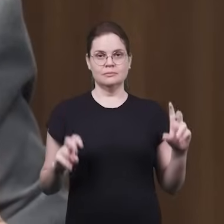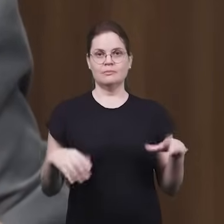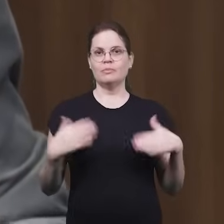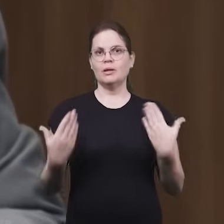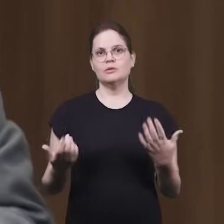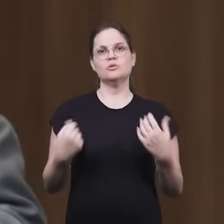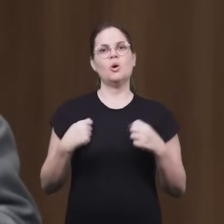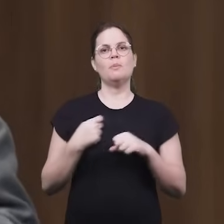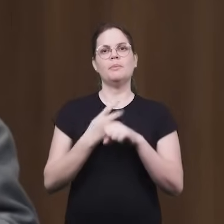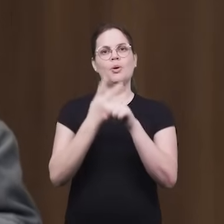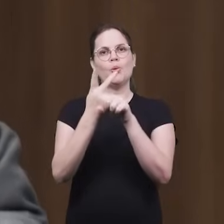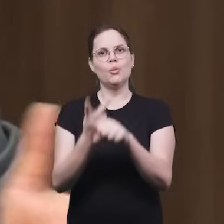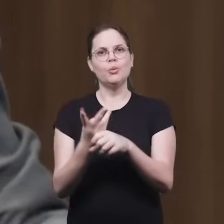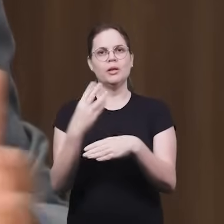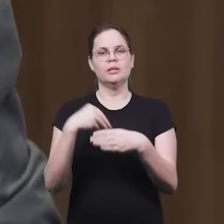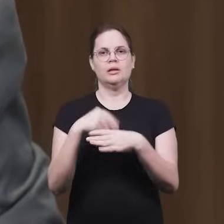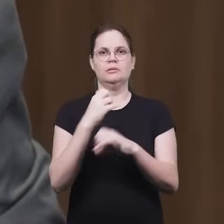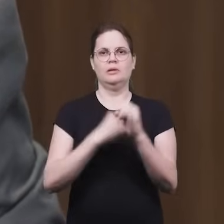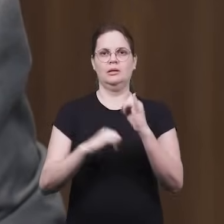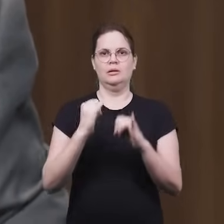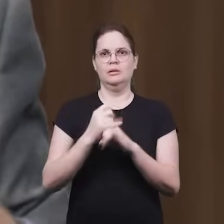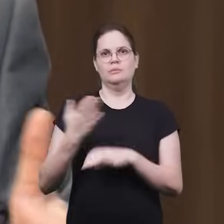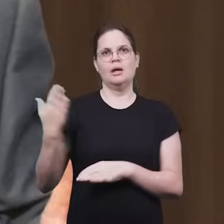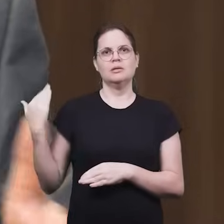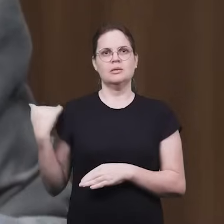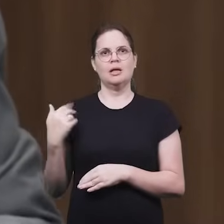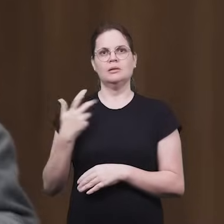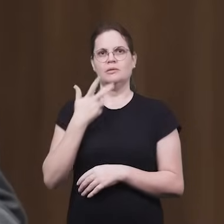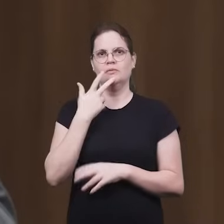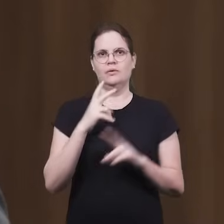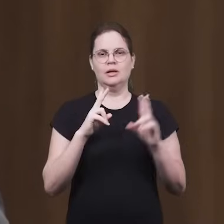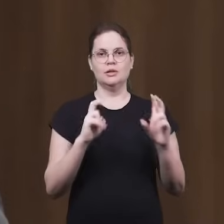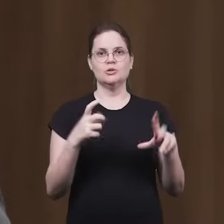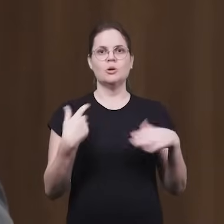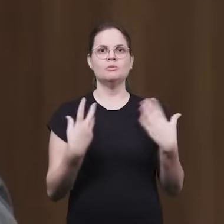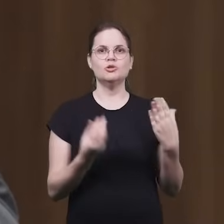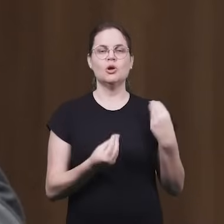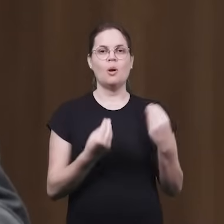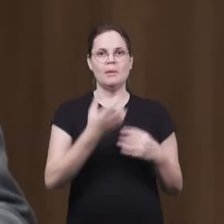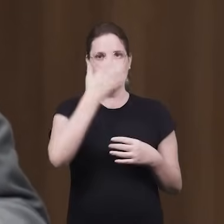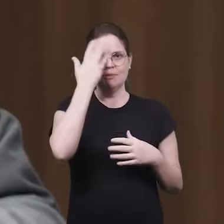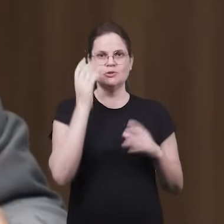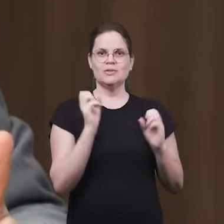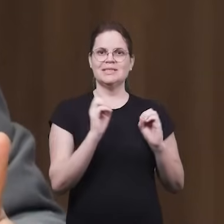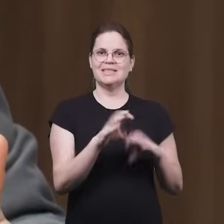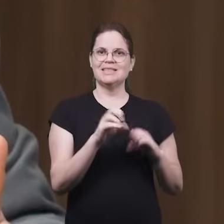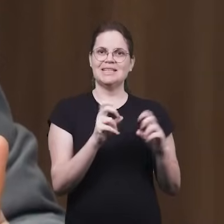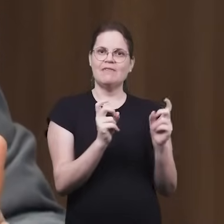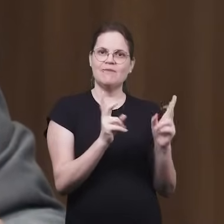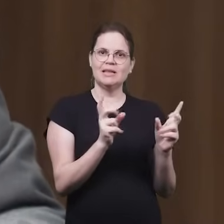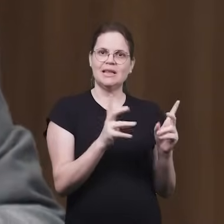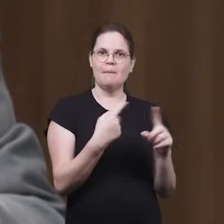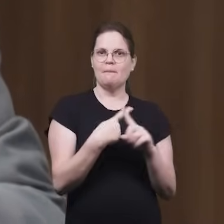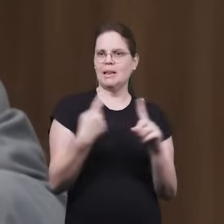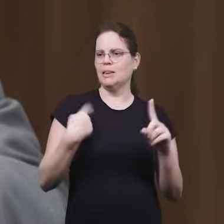de busca, no programa passado a gente falou, todo mundo ensina a vender, ninguém ensina a comprar, entendeu? Então,